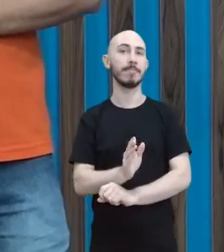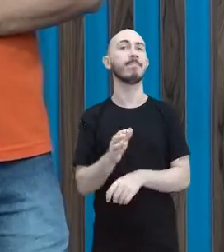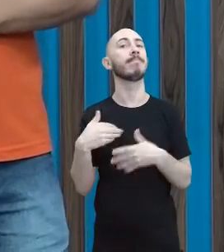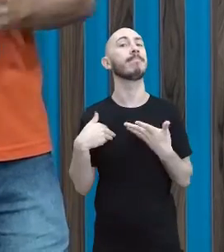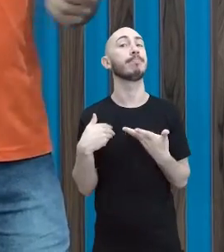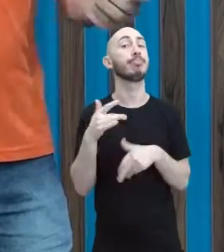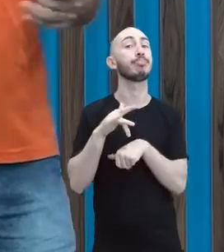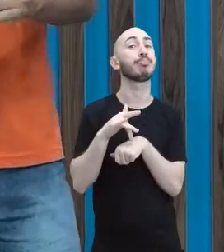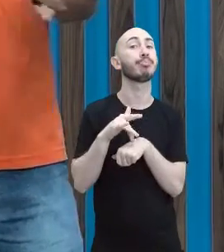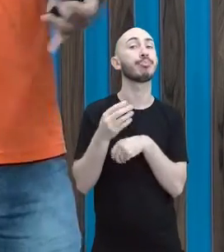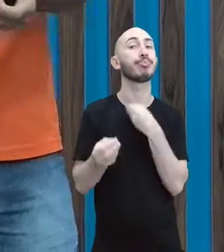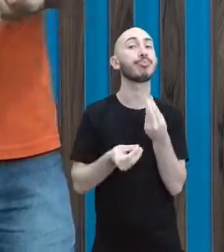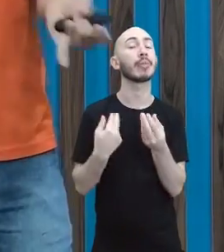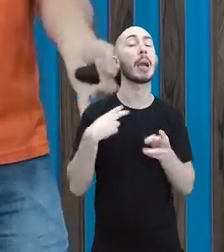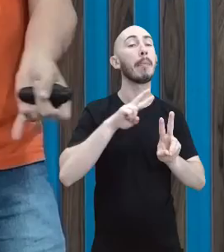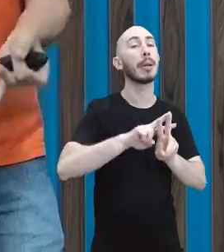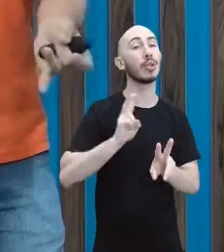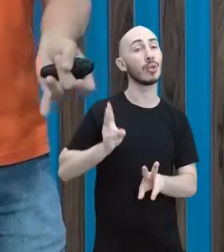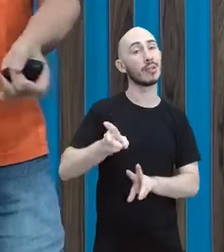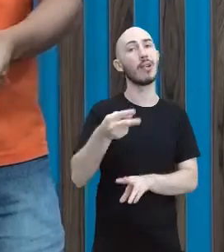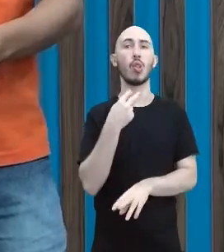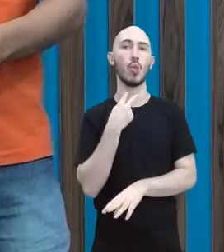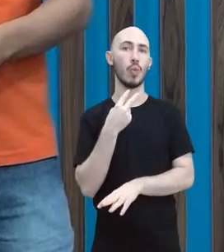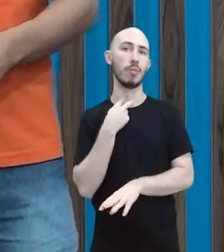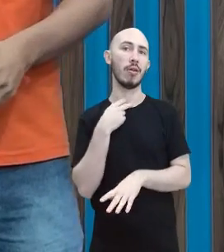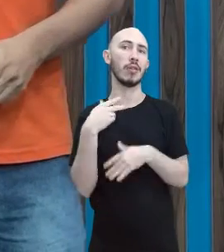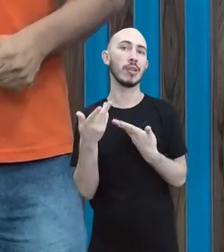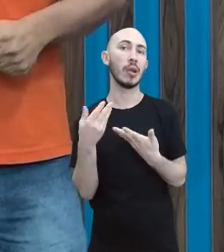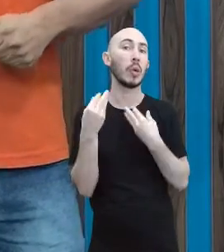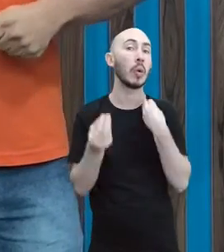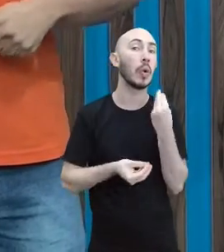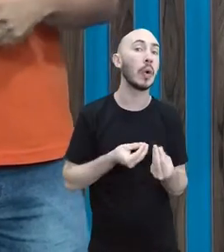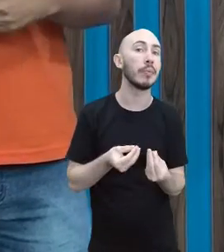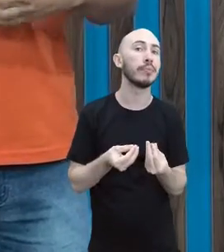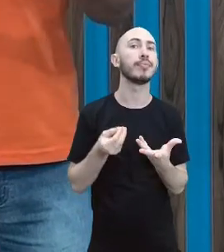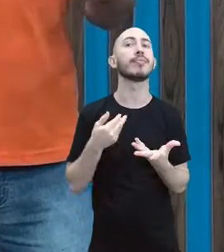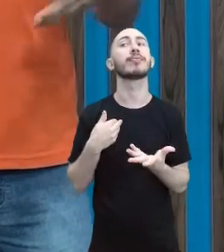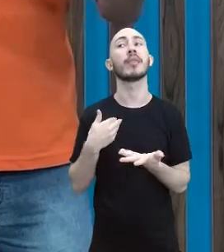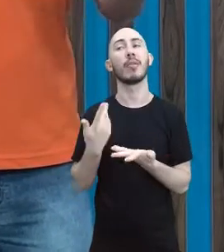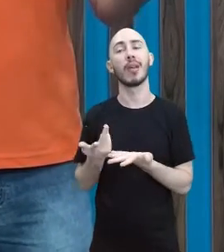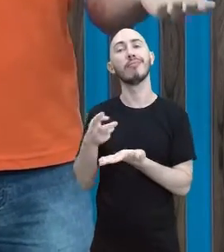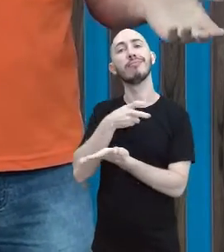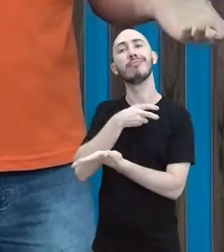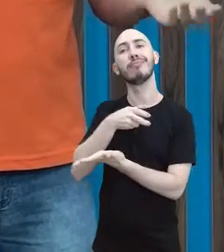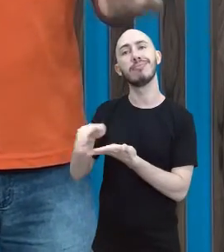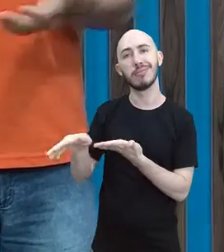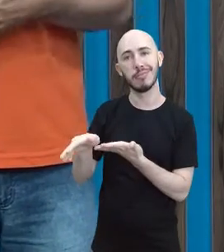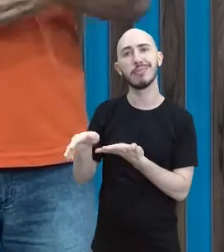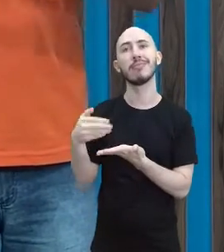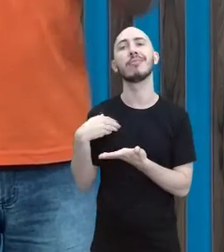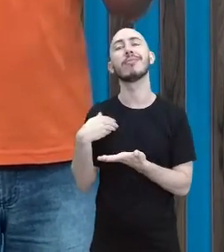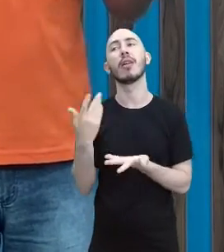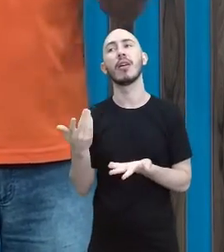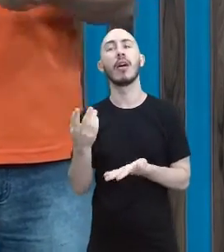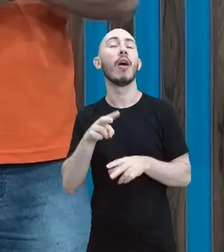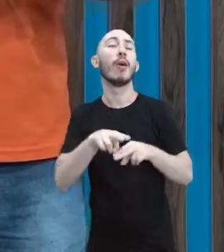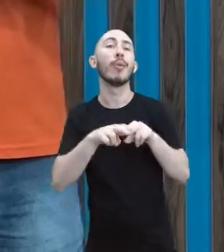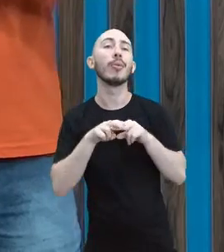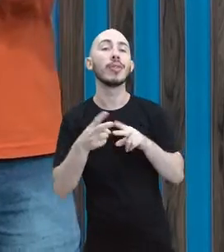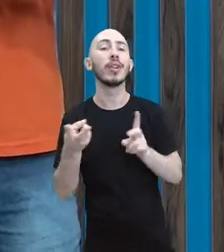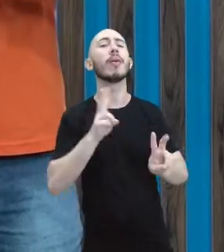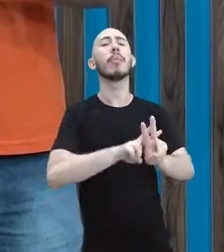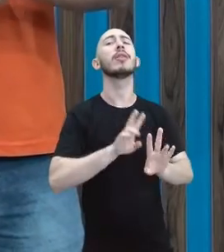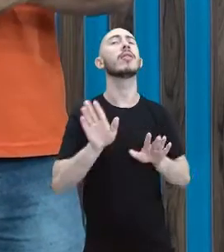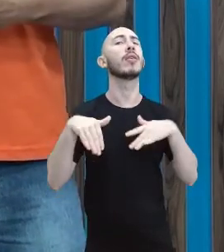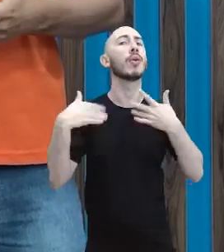manter vocês presos porque a nossa acusação aqui não faz muito sentido, né? Eles foram acusados de respeitar o hino brasileiro, nossa, grande,